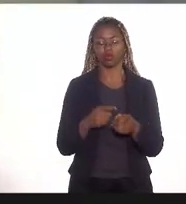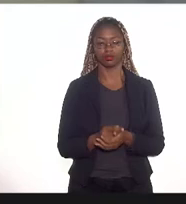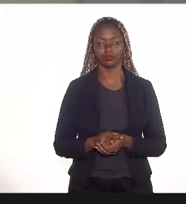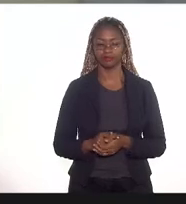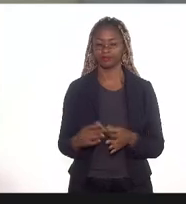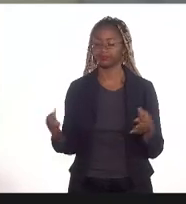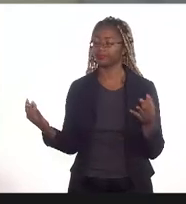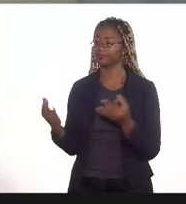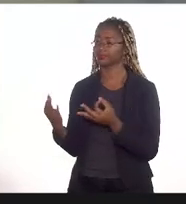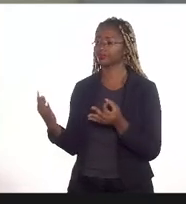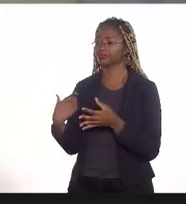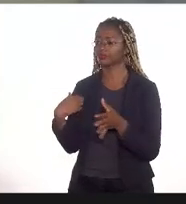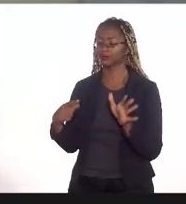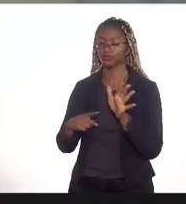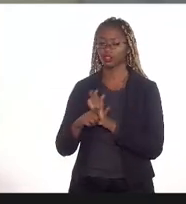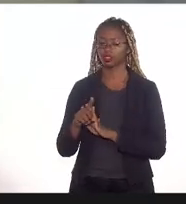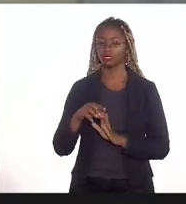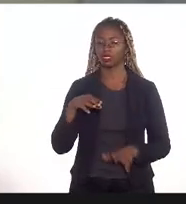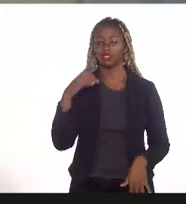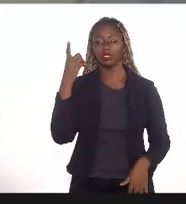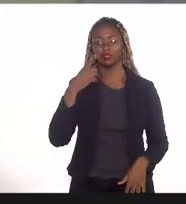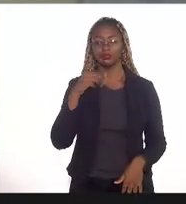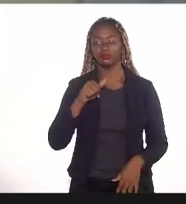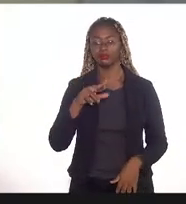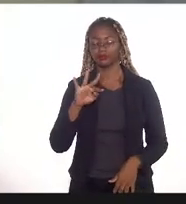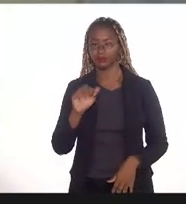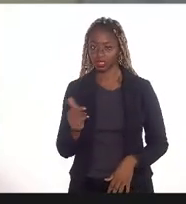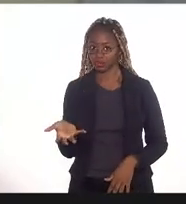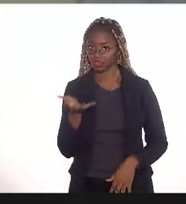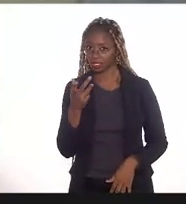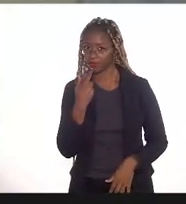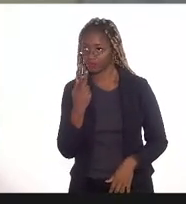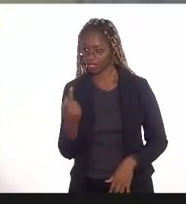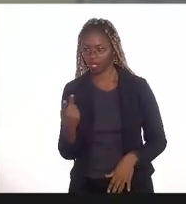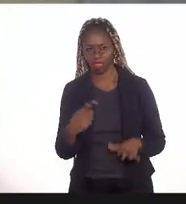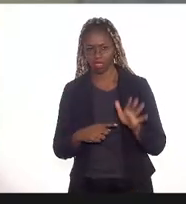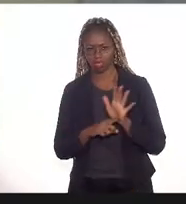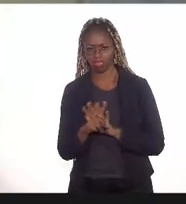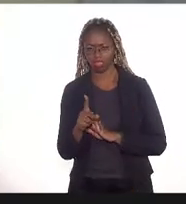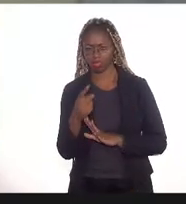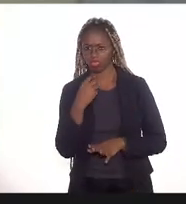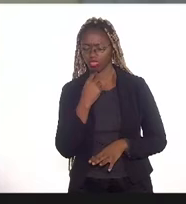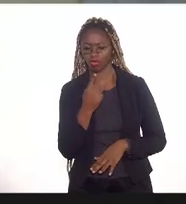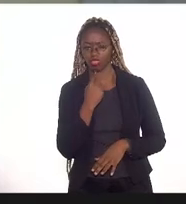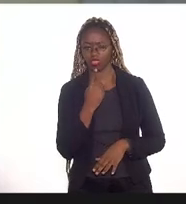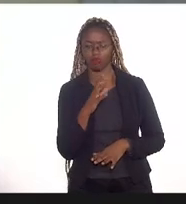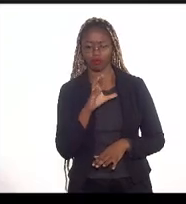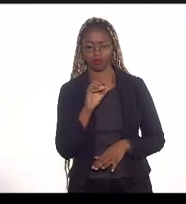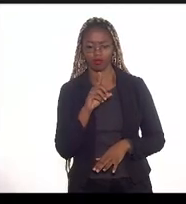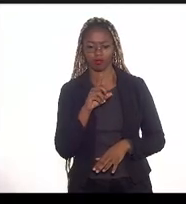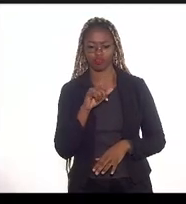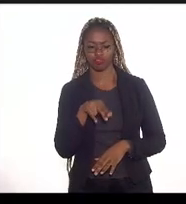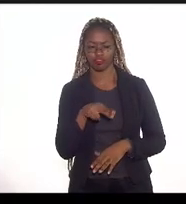Perfeitamente. Eu pergunto à deputada Marta Rocha que se quer levantar alguma questão em relação à CODIM.